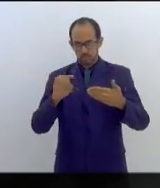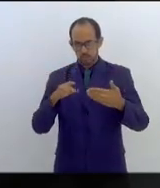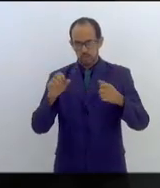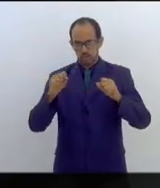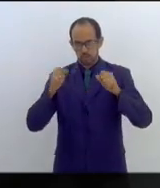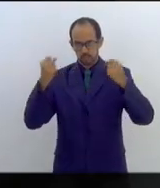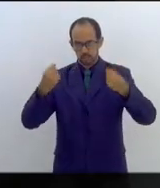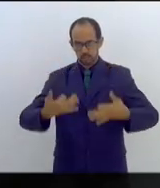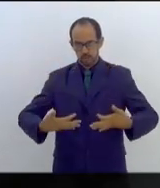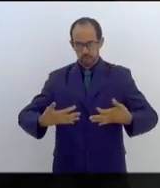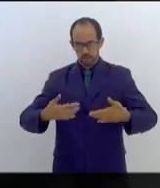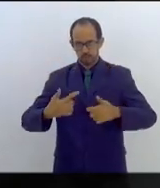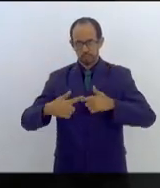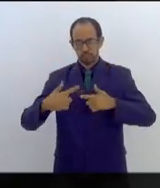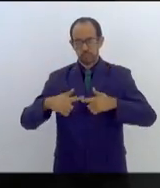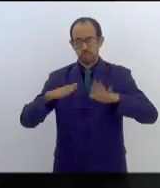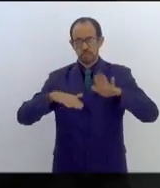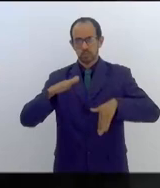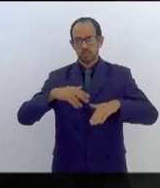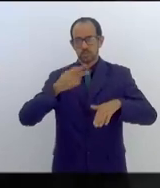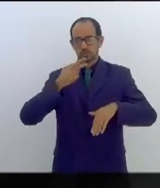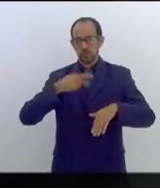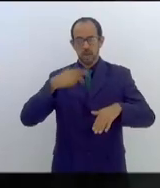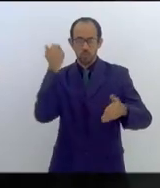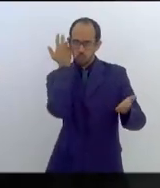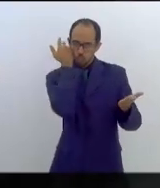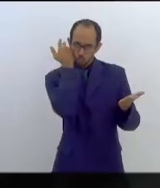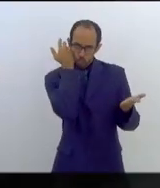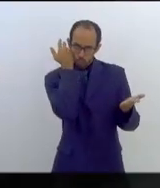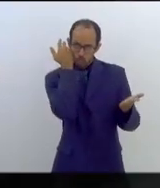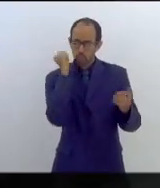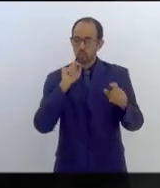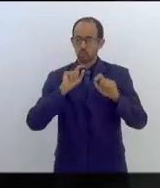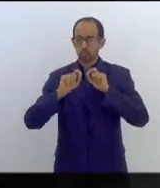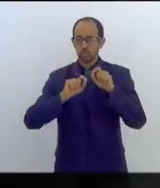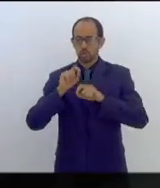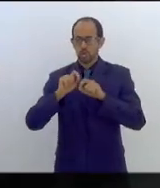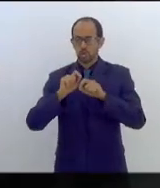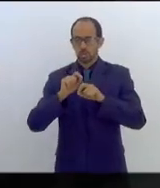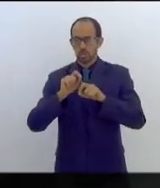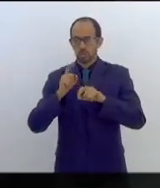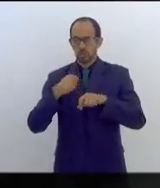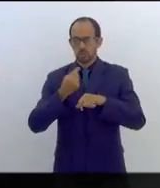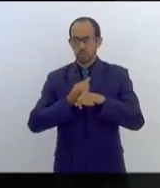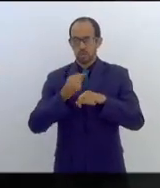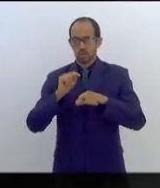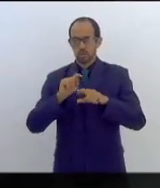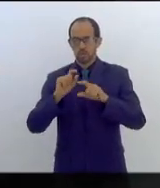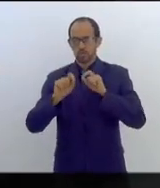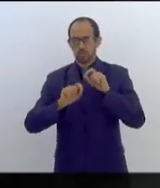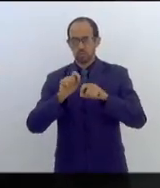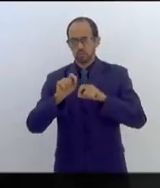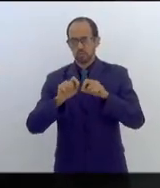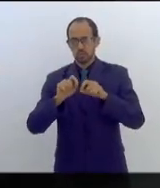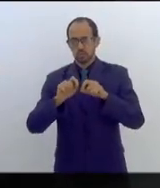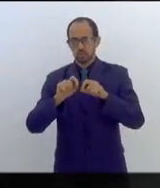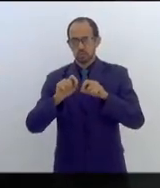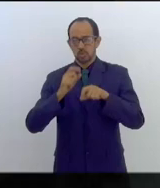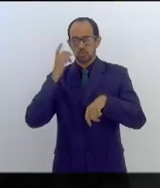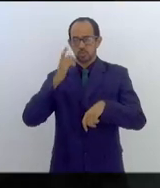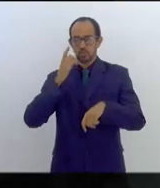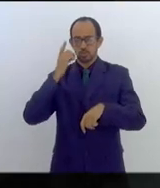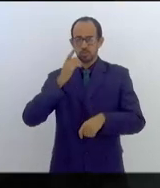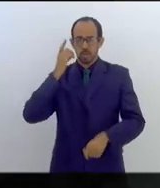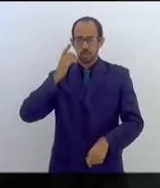esclarecimento. Porque eu costumo dizer, deputado Eliomar Coelho, que apesar de nós nos colocarmos entre os deputados